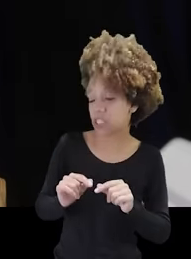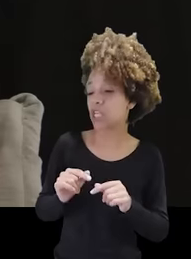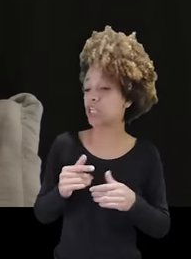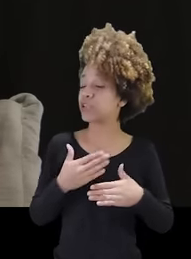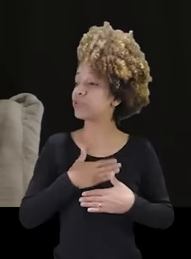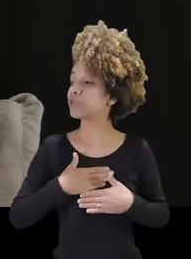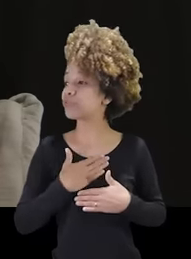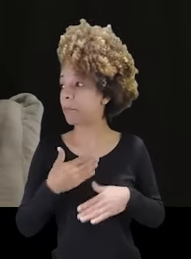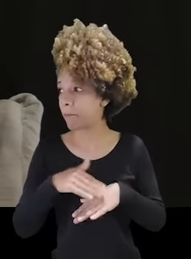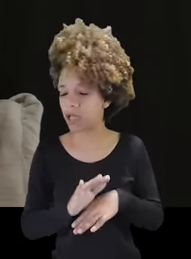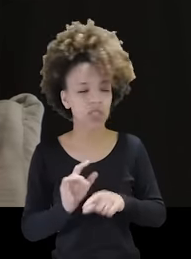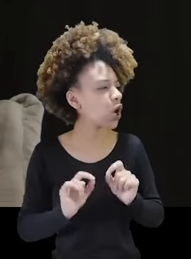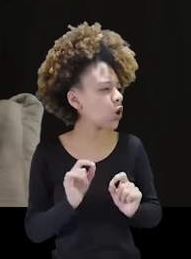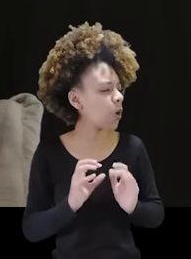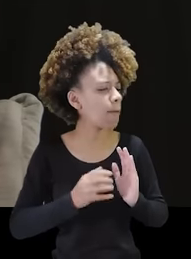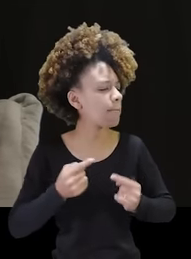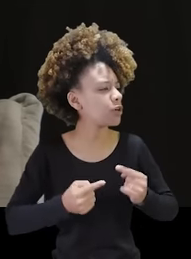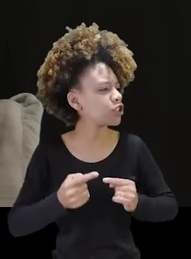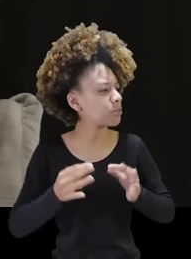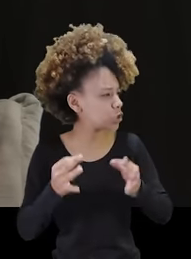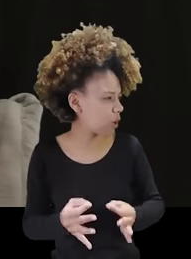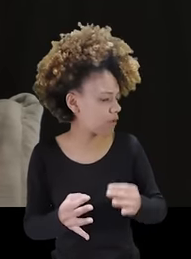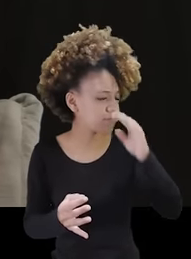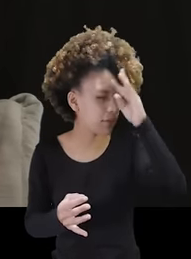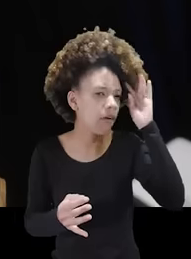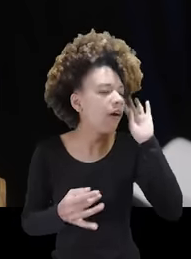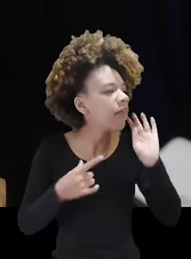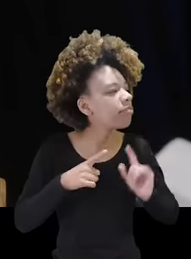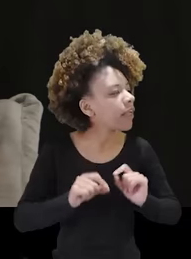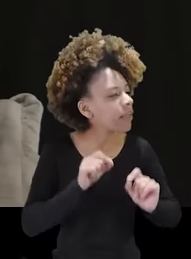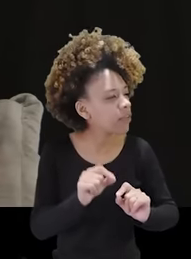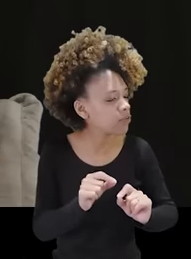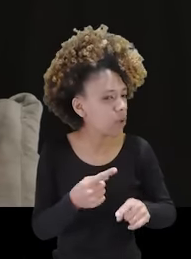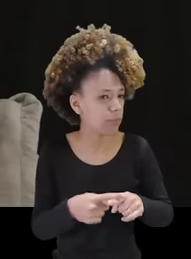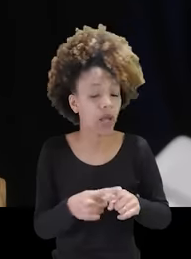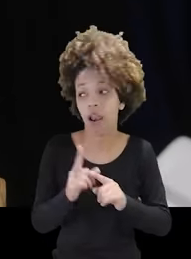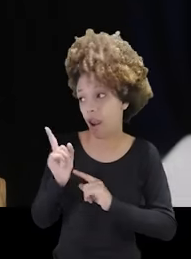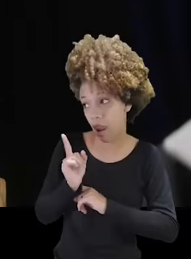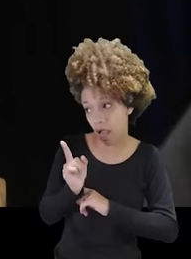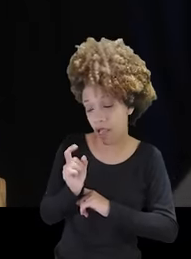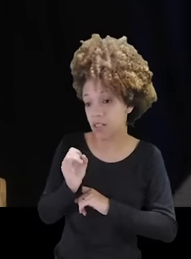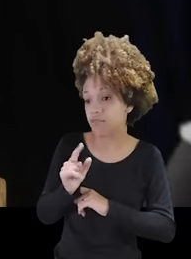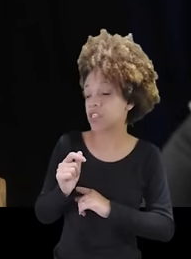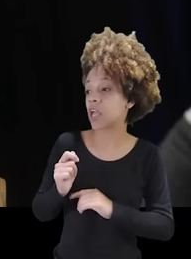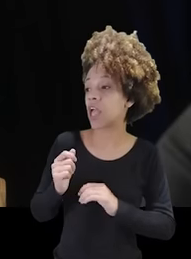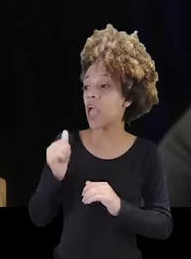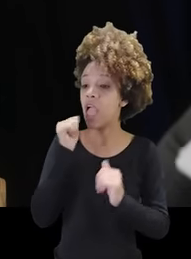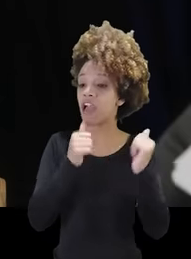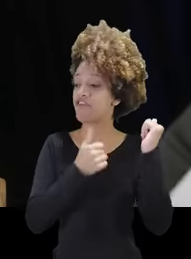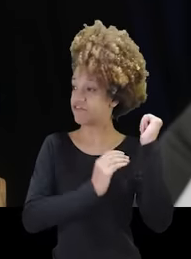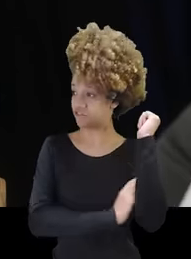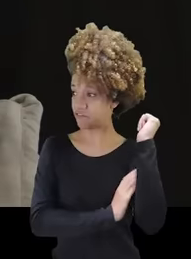curtindo mais como é que fica essa questão do Politicamente correto lá na Coreia do Sul tem essa o jovem de lá tem essa coisa porque Como tudo se você feminista